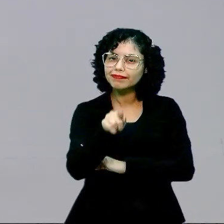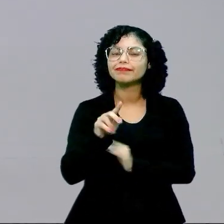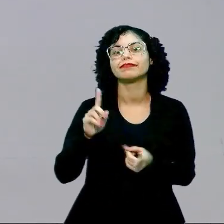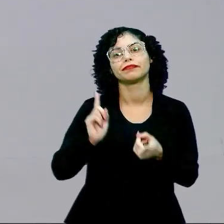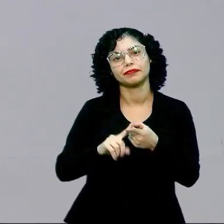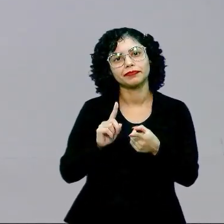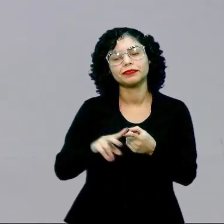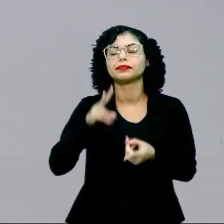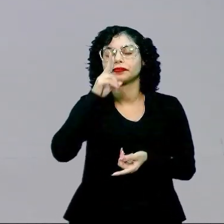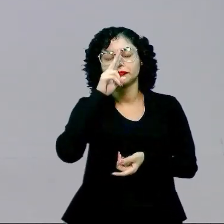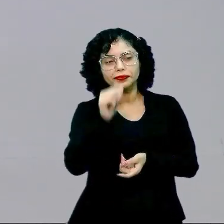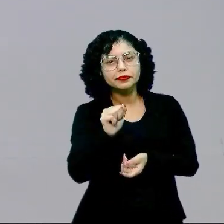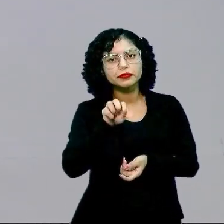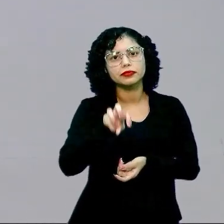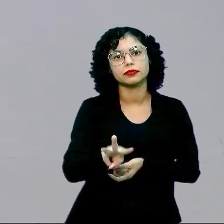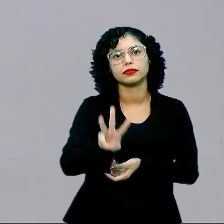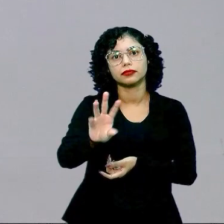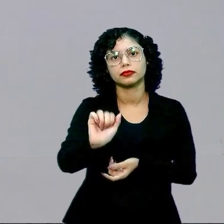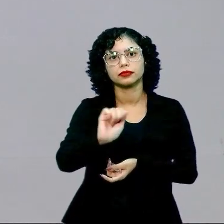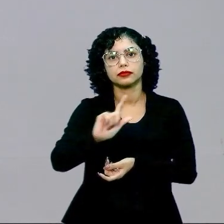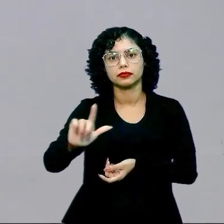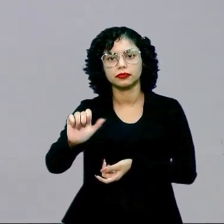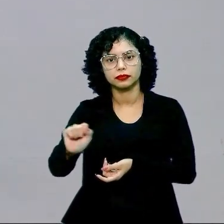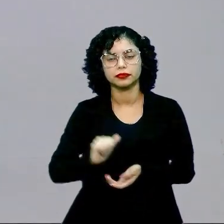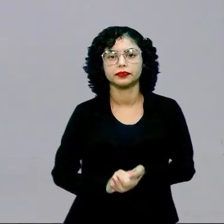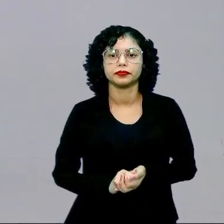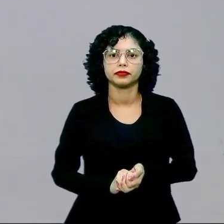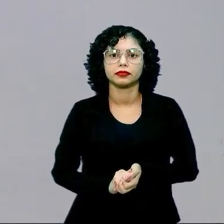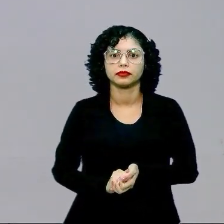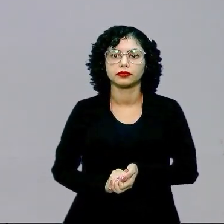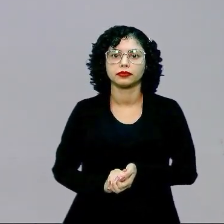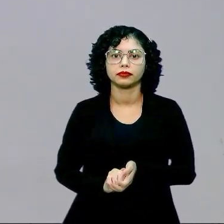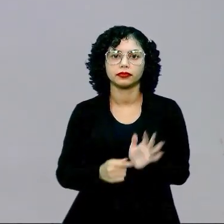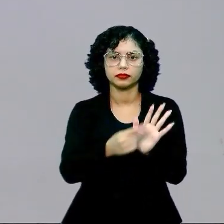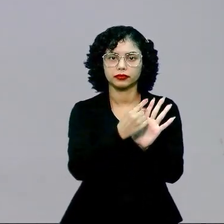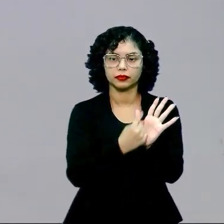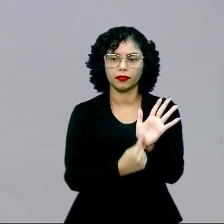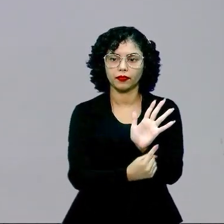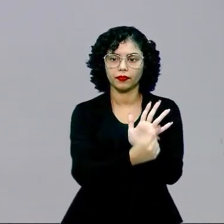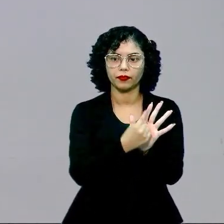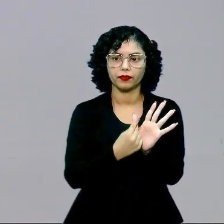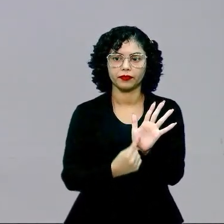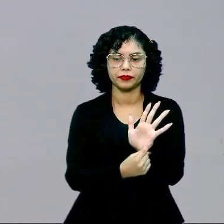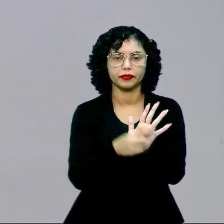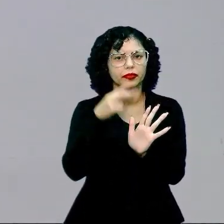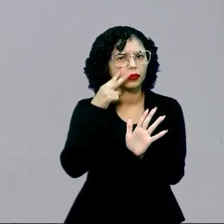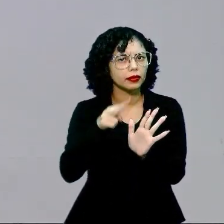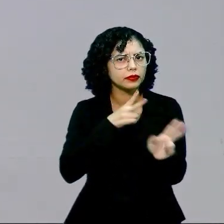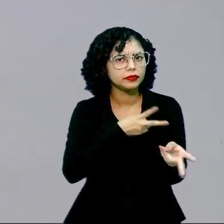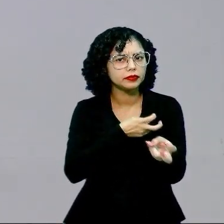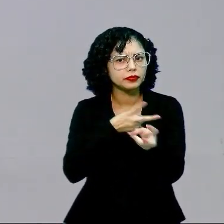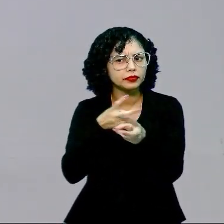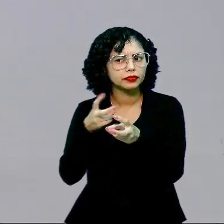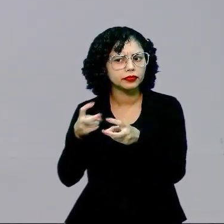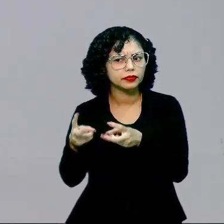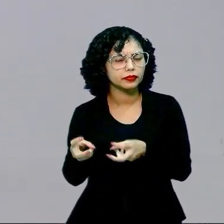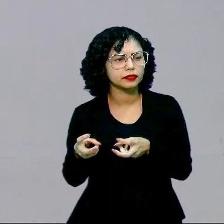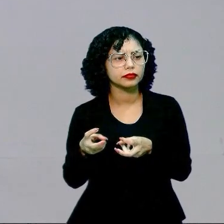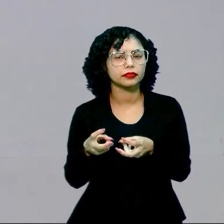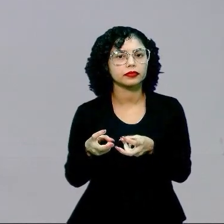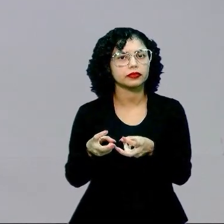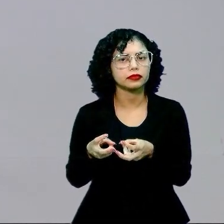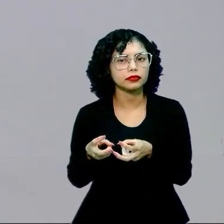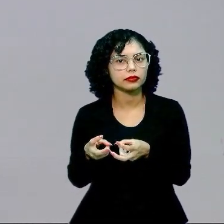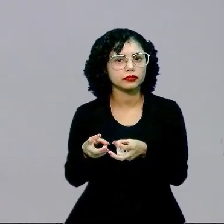exatamente pelas forças de Van der Waals, tá? As patas da lagartixa, se você for observar bem